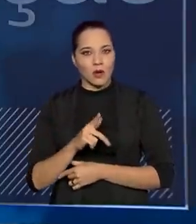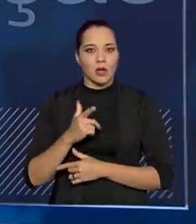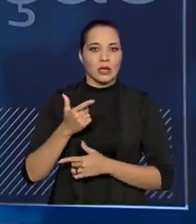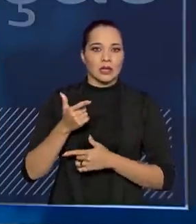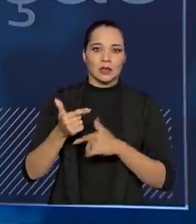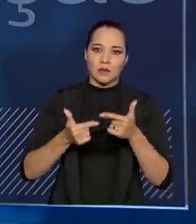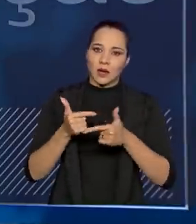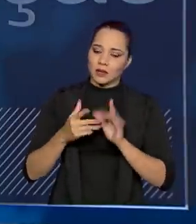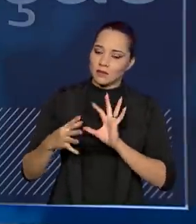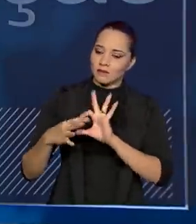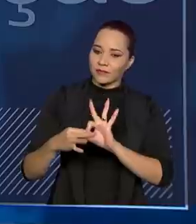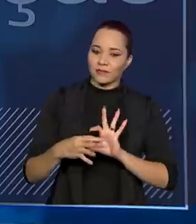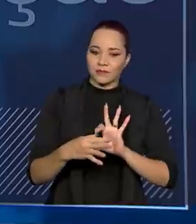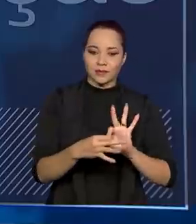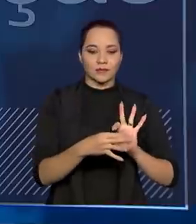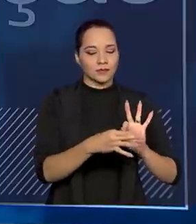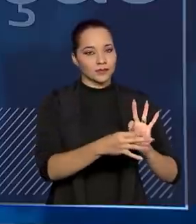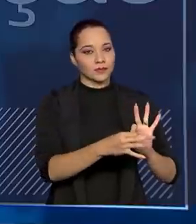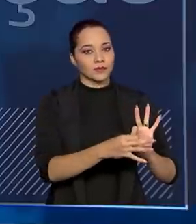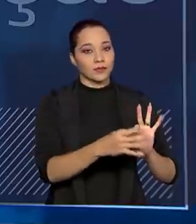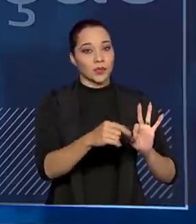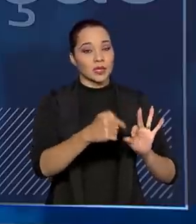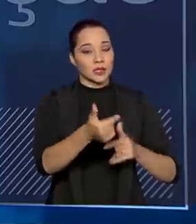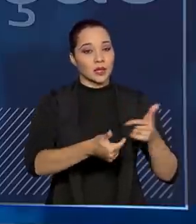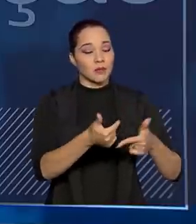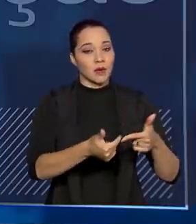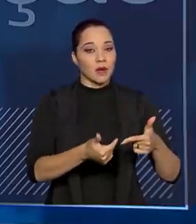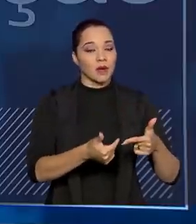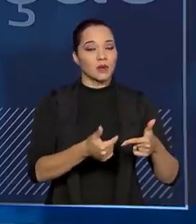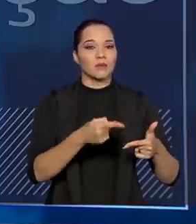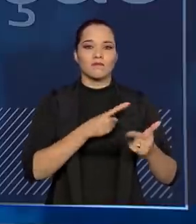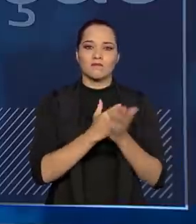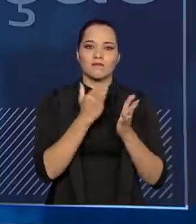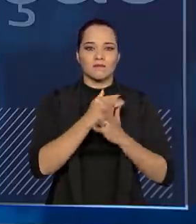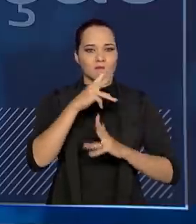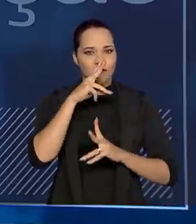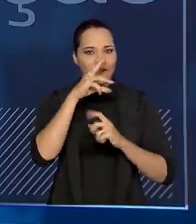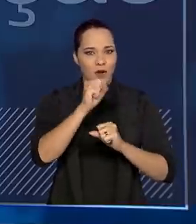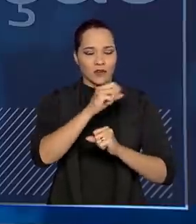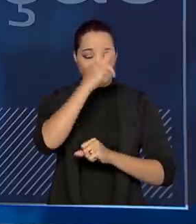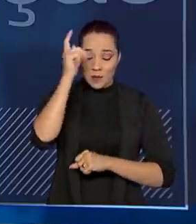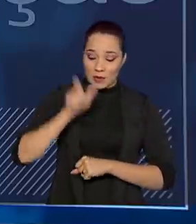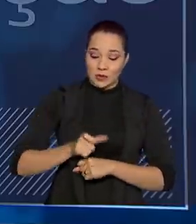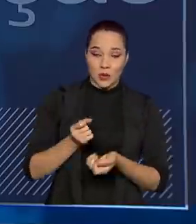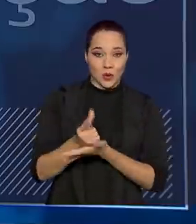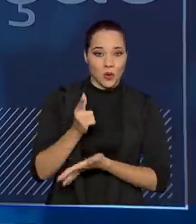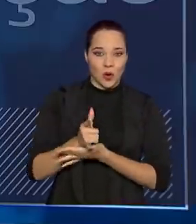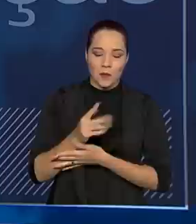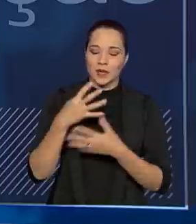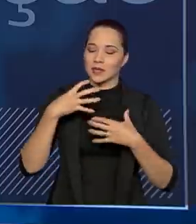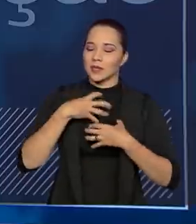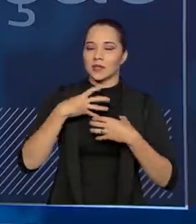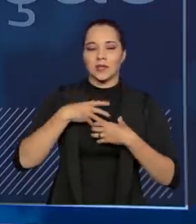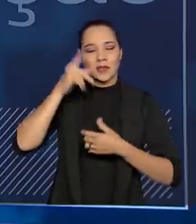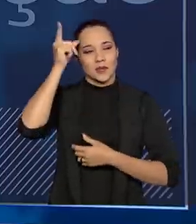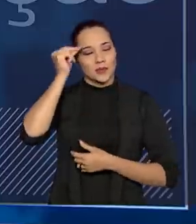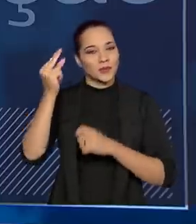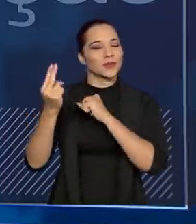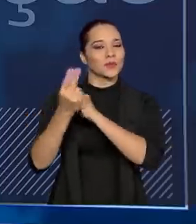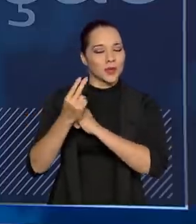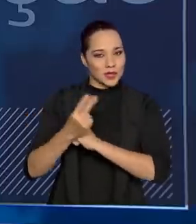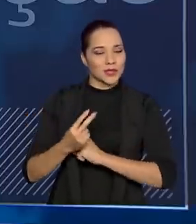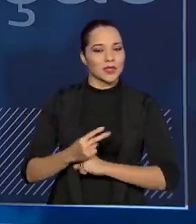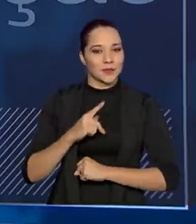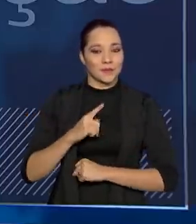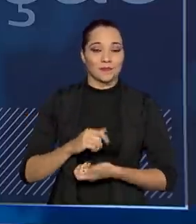articulações conjuntas, né? Para que esse trabalho fique cada vez mais forte e que o consumidor se sinta cada vez seja mais protegido. Potencializado, né? Exatamente.